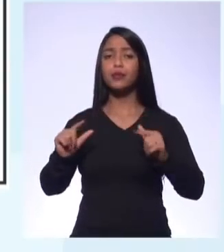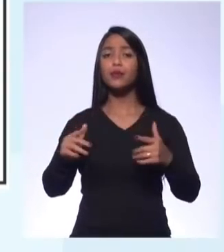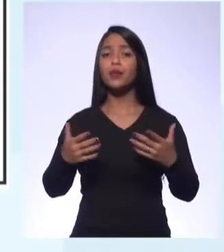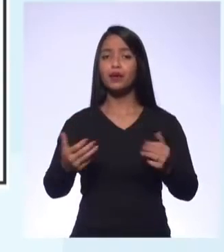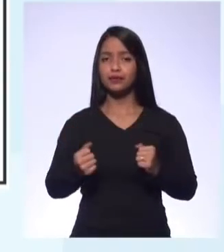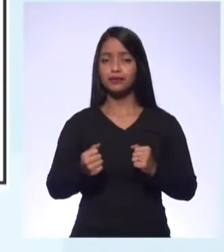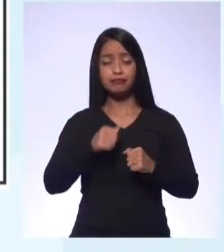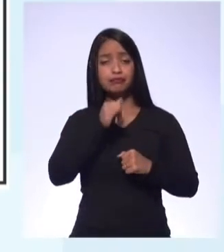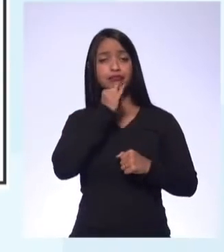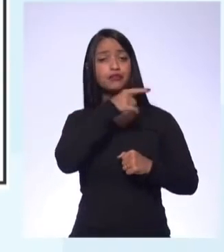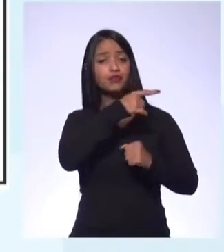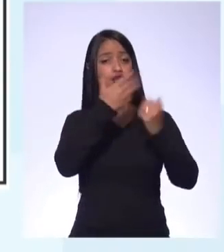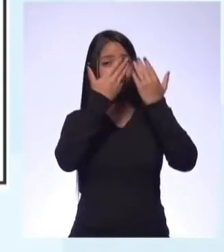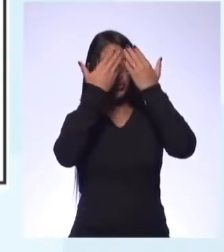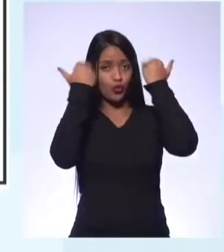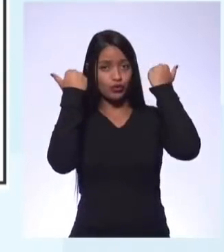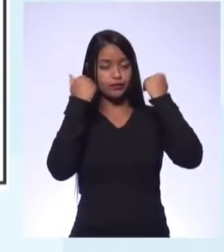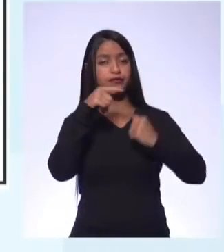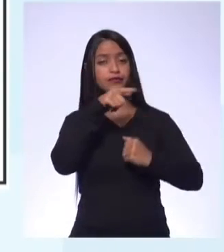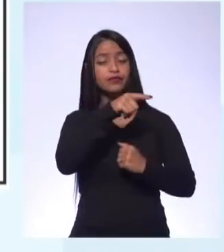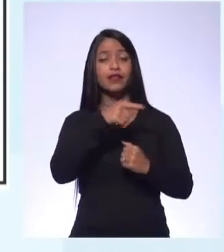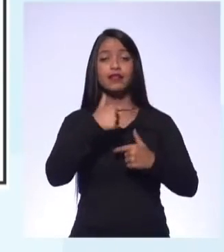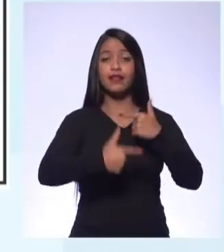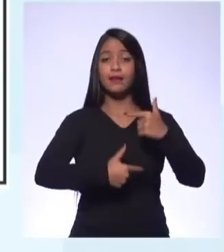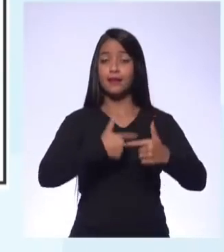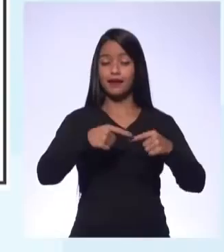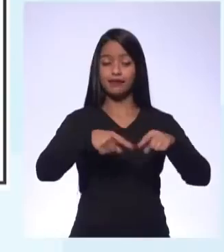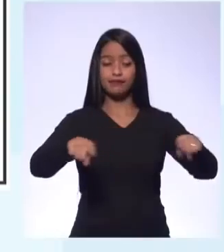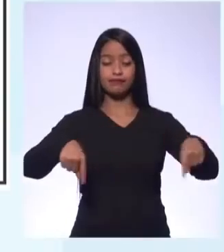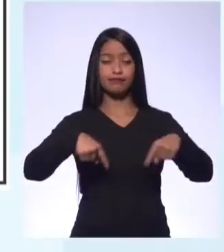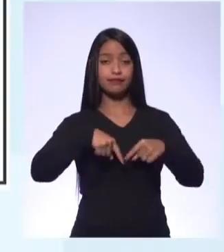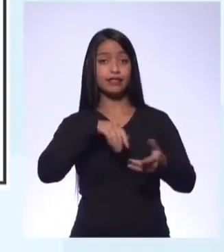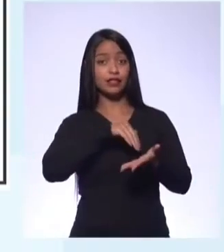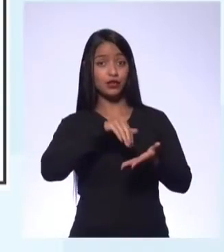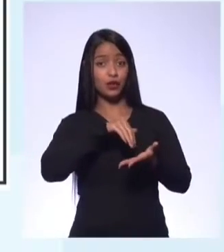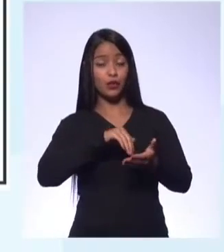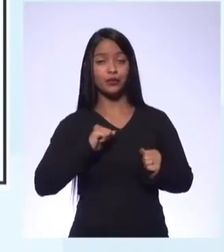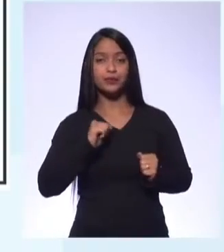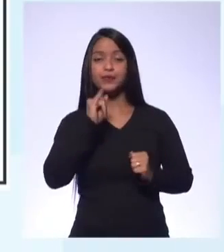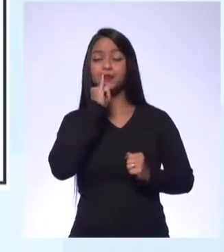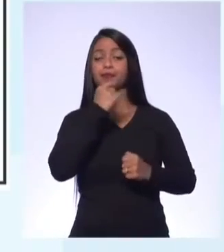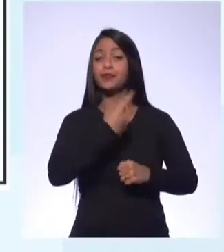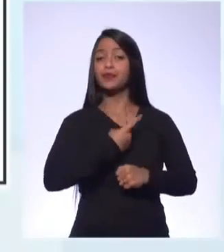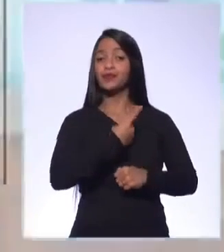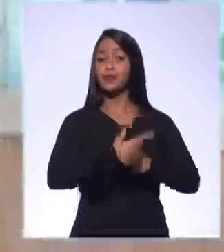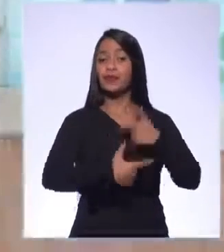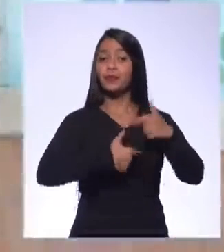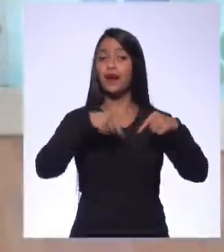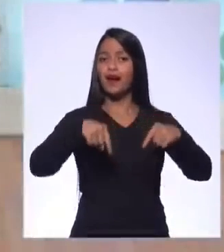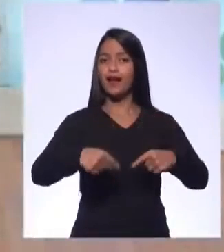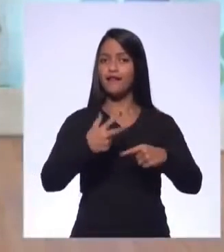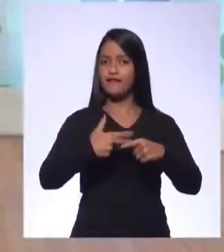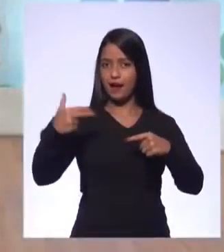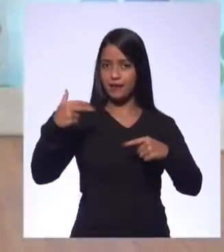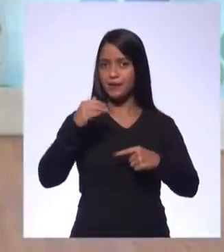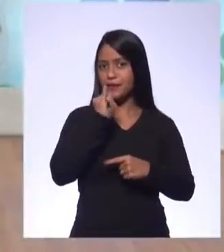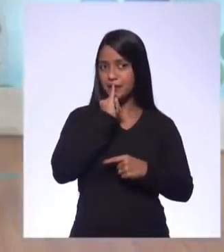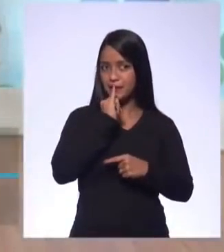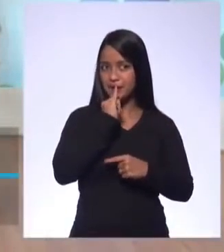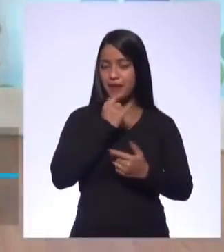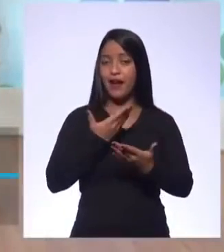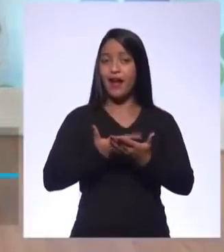a sua escolha de palavras? Você está no escritório com um colega. Pode ser eu, vai. A gente está aqui na EFAP, saímos da aula, estamos ali na